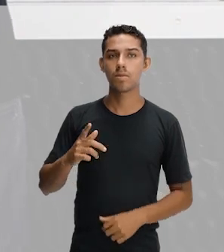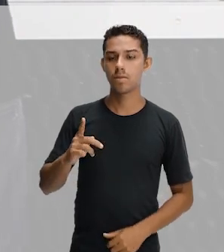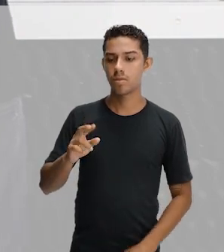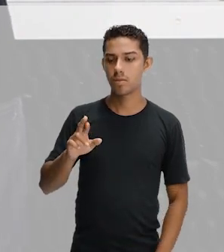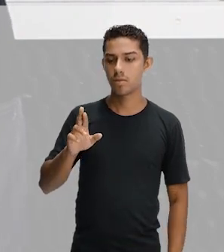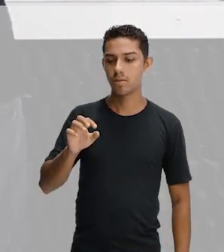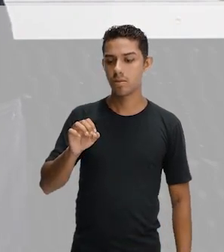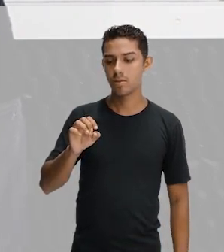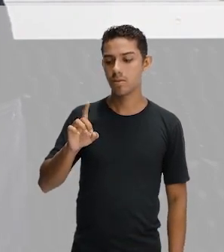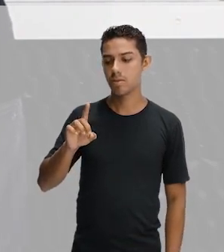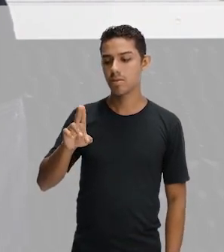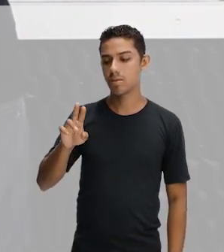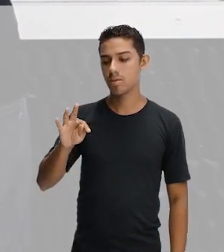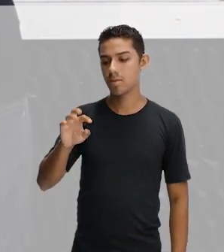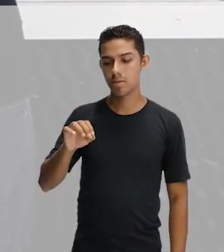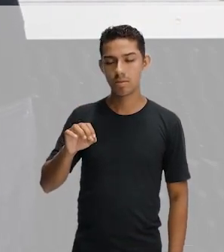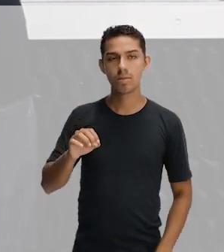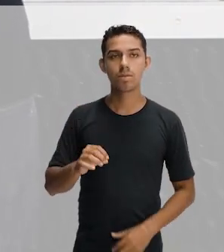momento de inércia